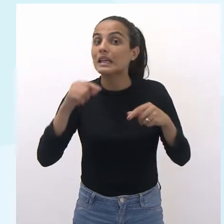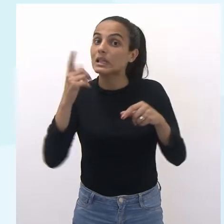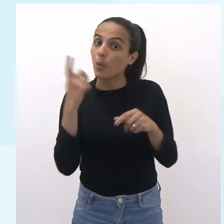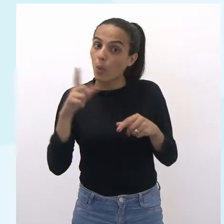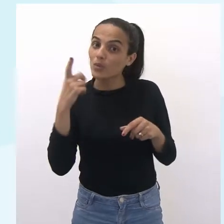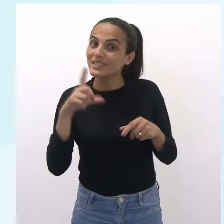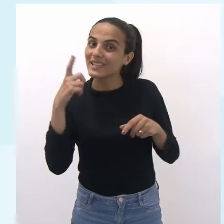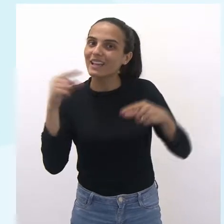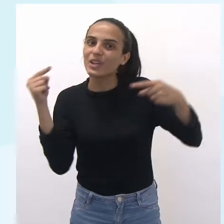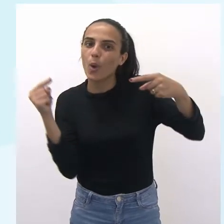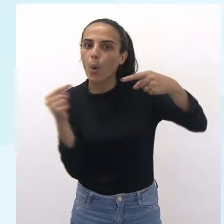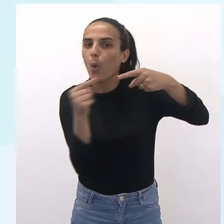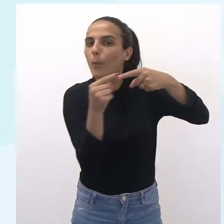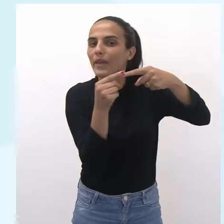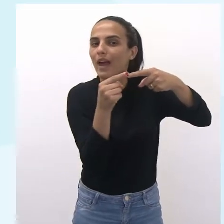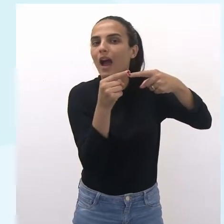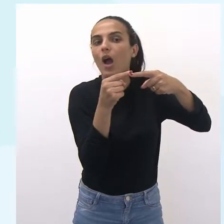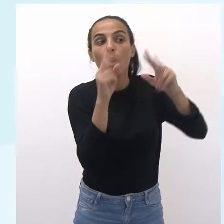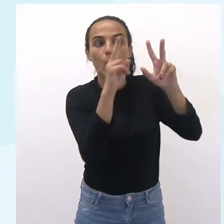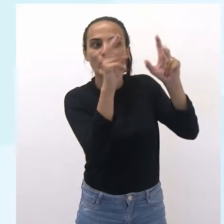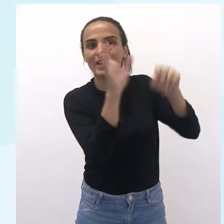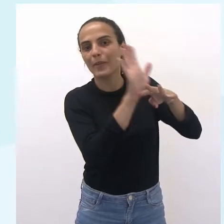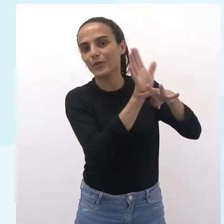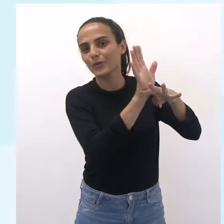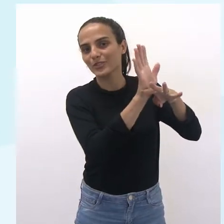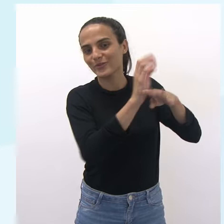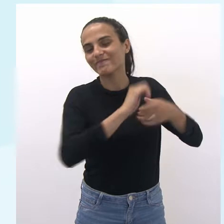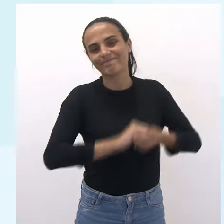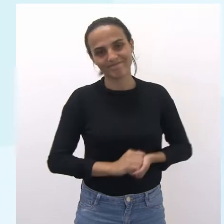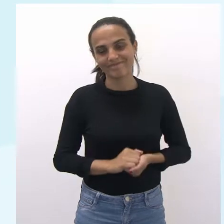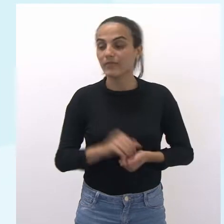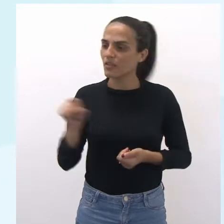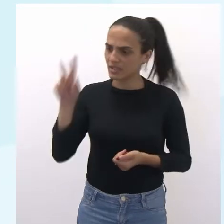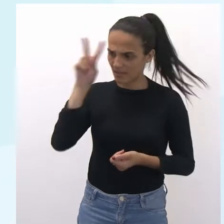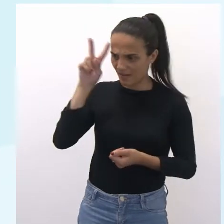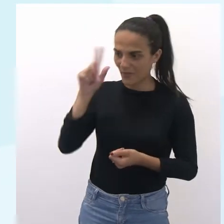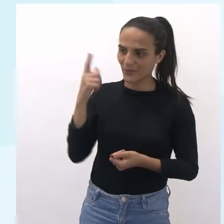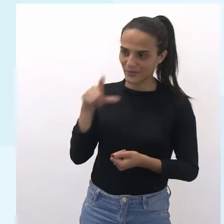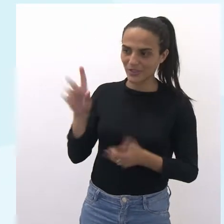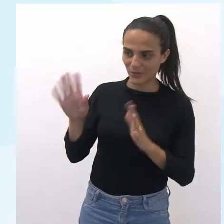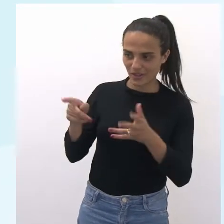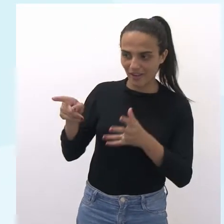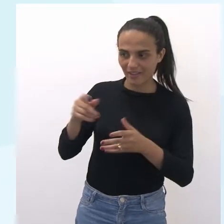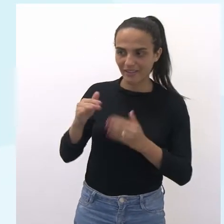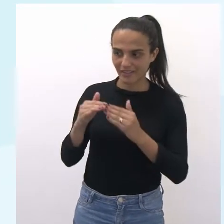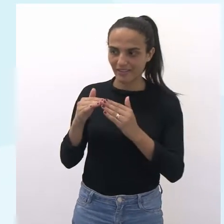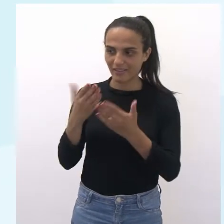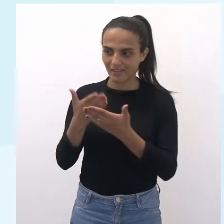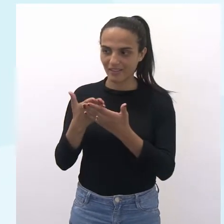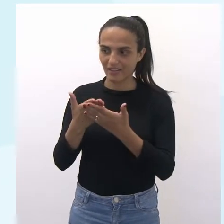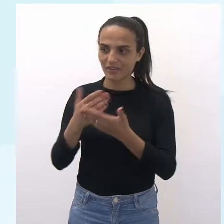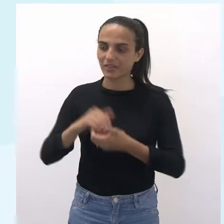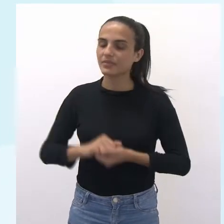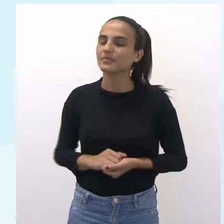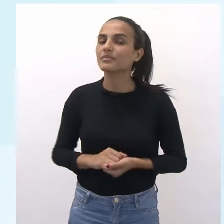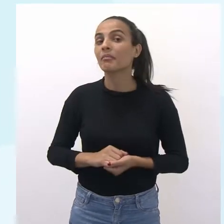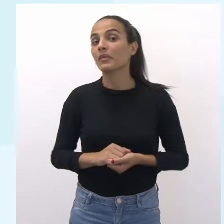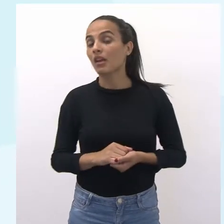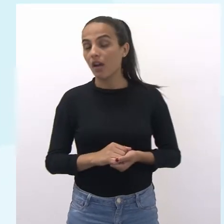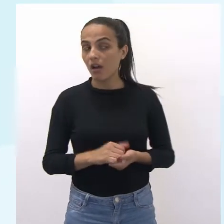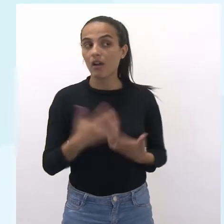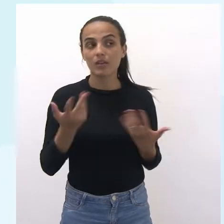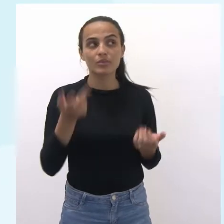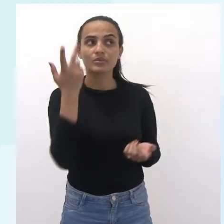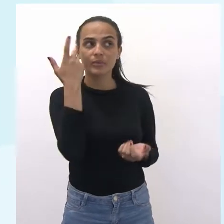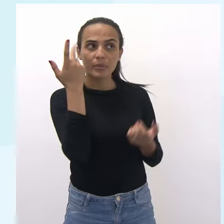dialogar com o tema do vídeo. Você lembra de alguma vez que já conseguiu fazer isso? Assim, normalmente os filmes,